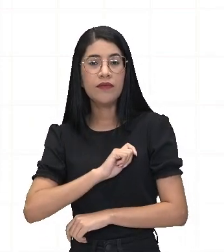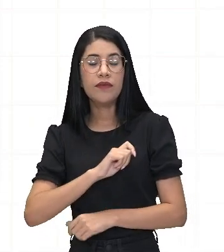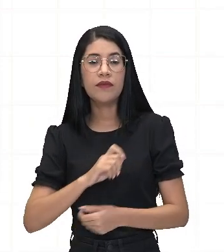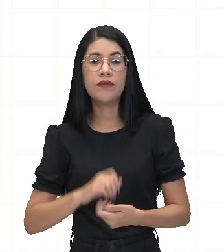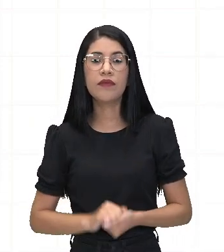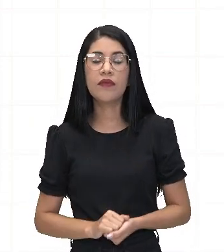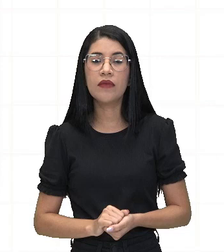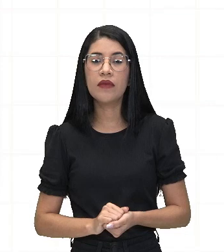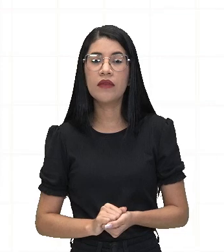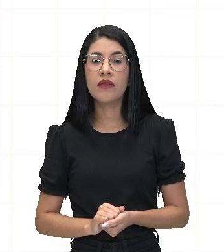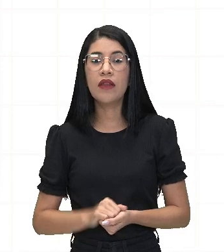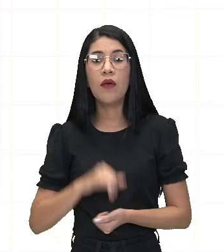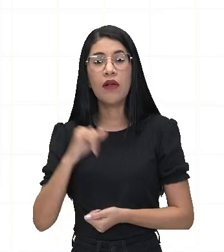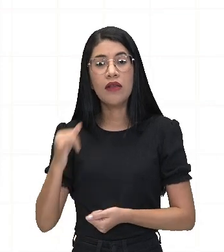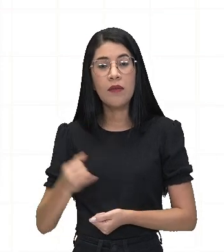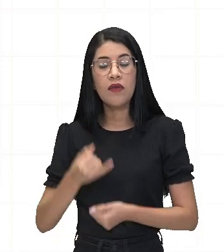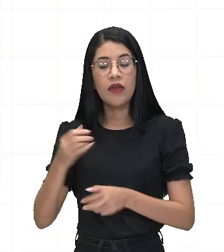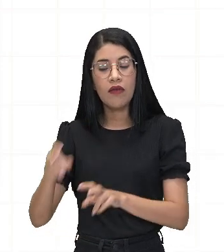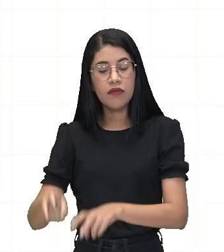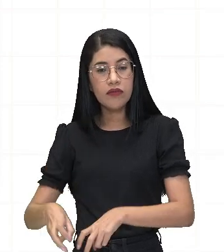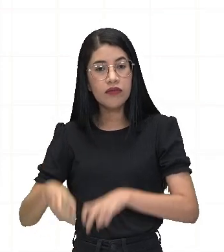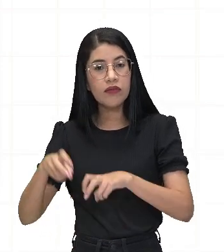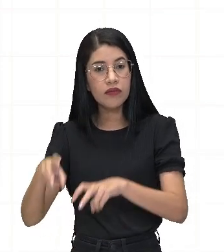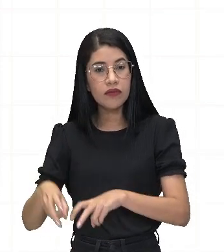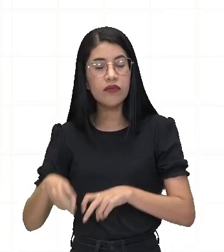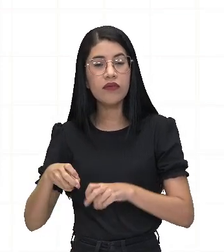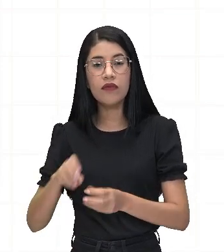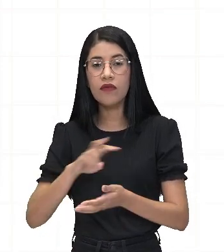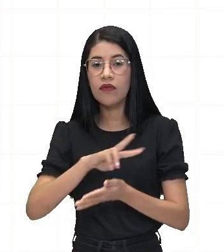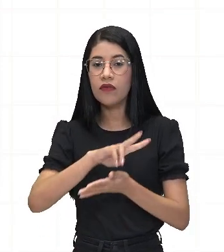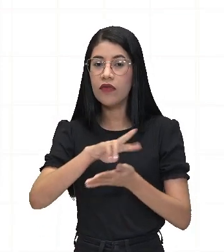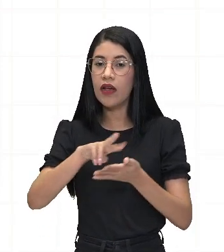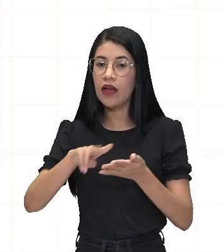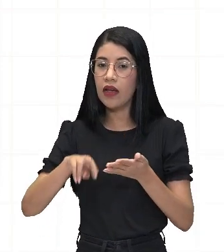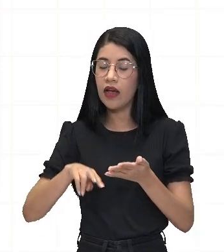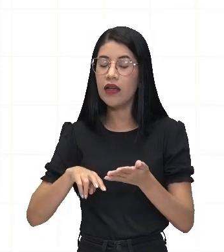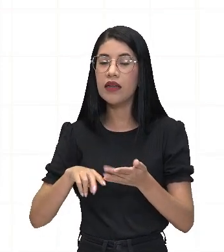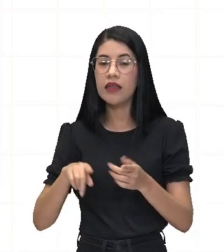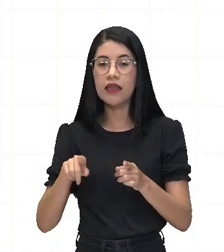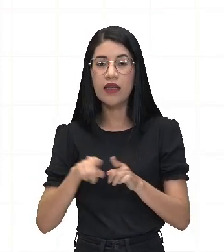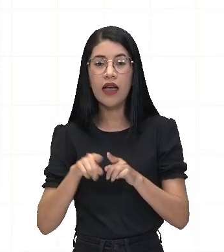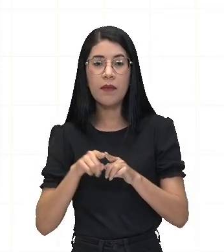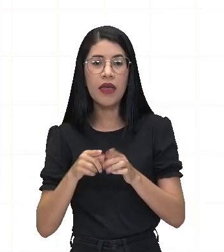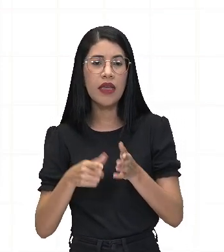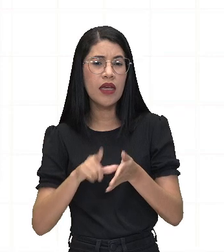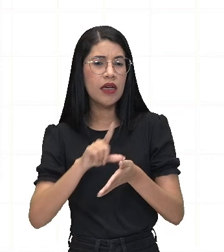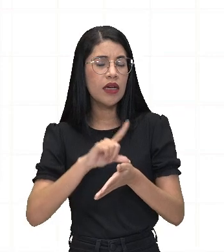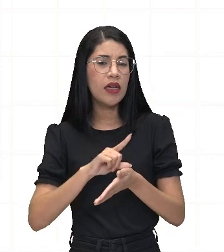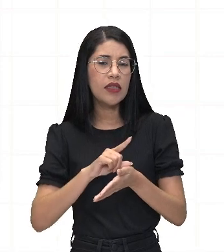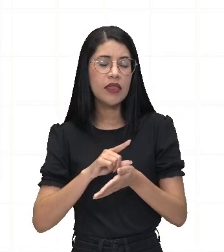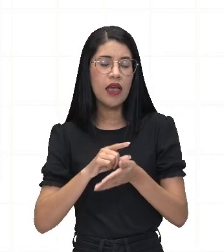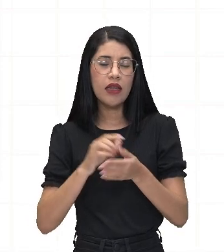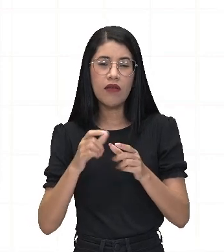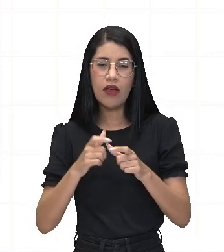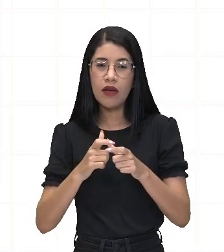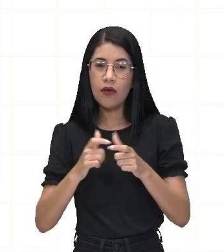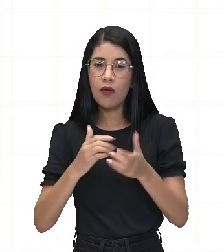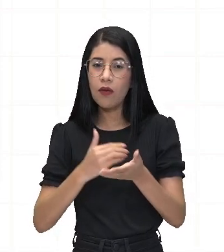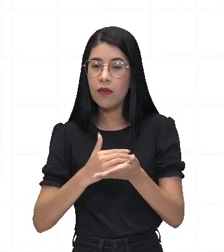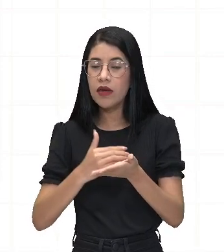a exploração de recursos naturais, a gente tem ali a atividade que até então estava se destacando, que era o